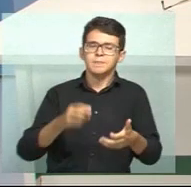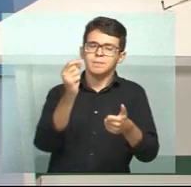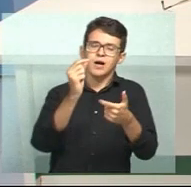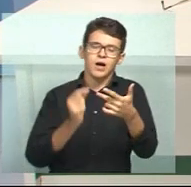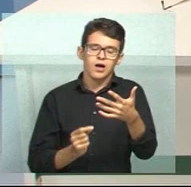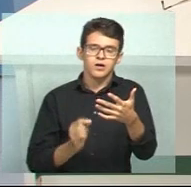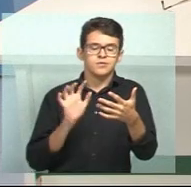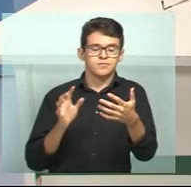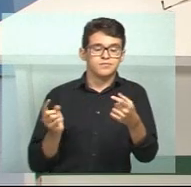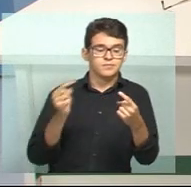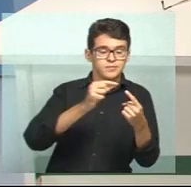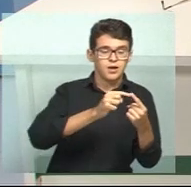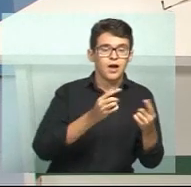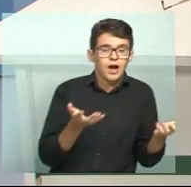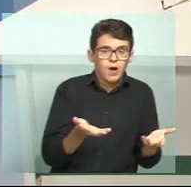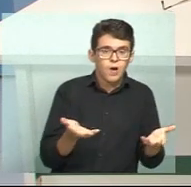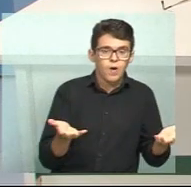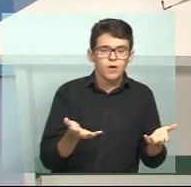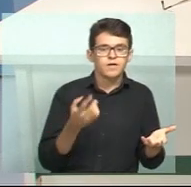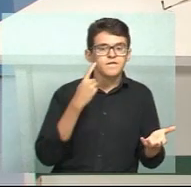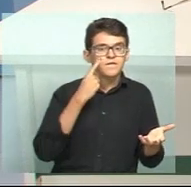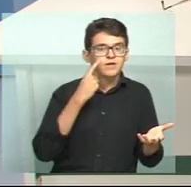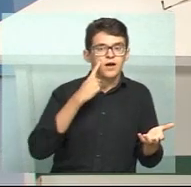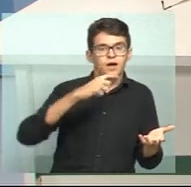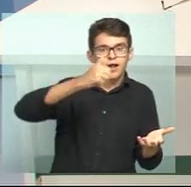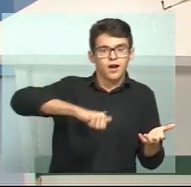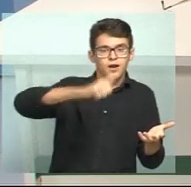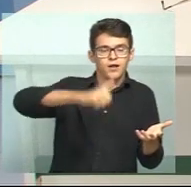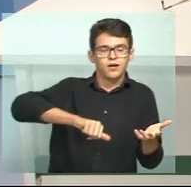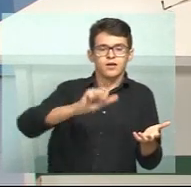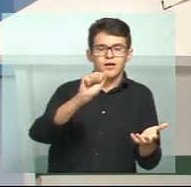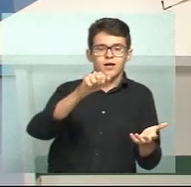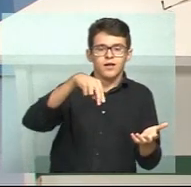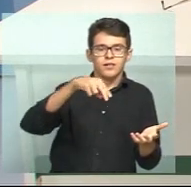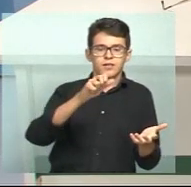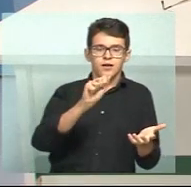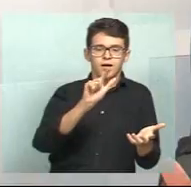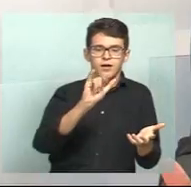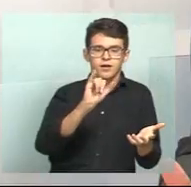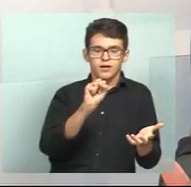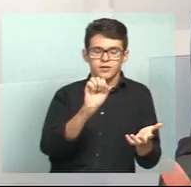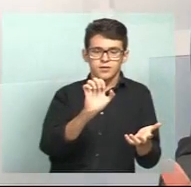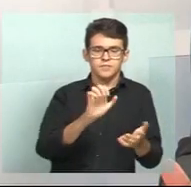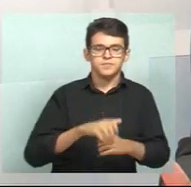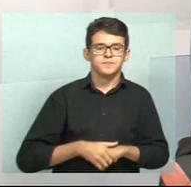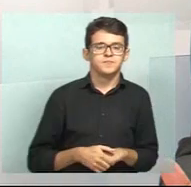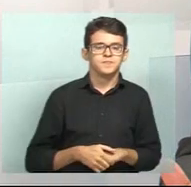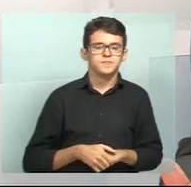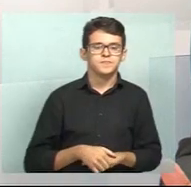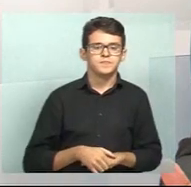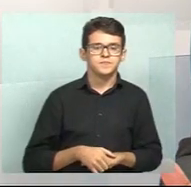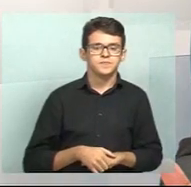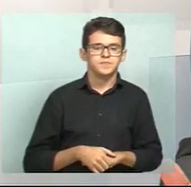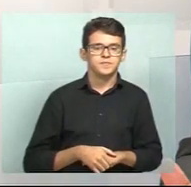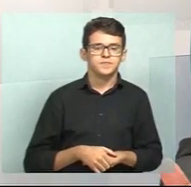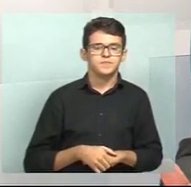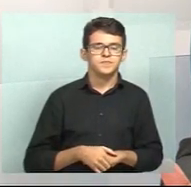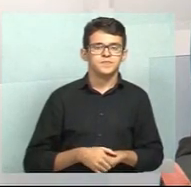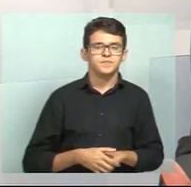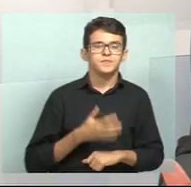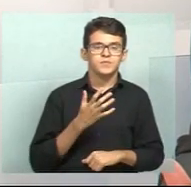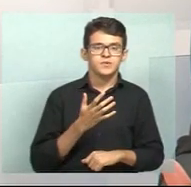eu queria continuar no... Nessa linha de raciocínio, quando a Dilma cai e Lula começa a